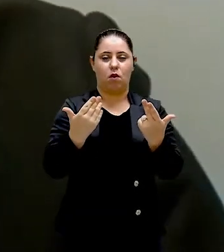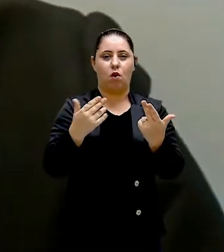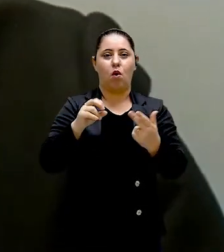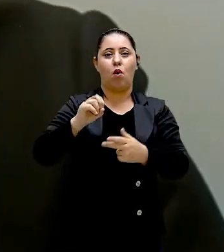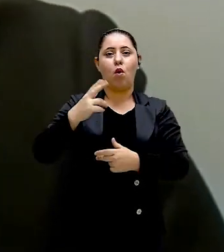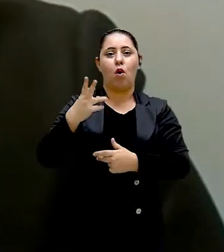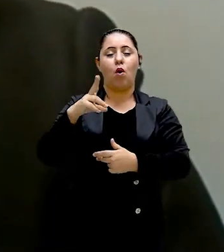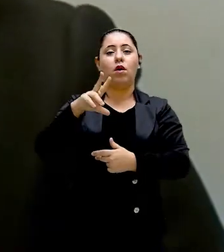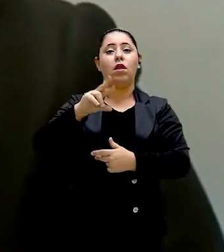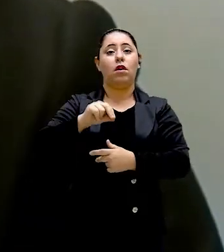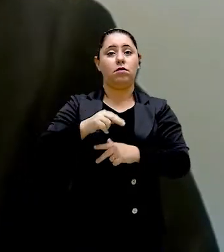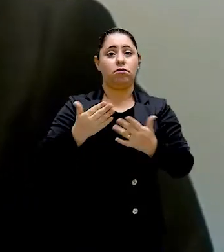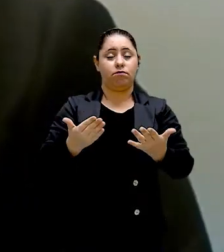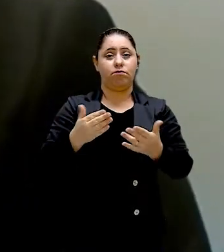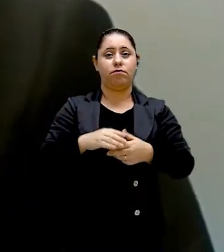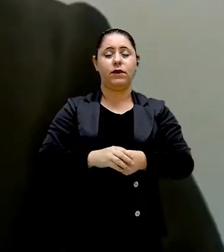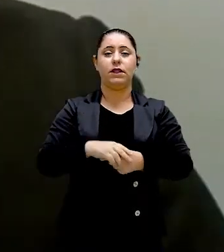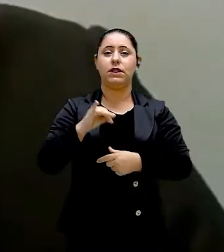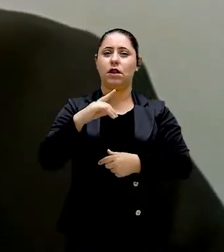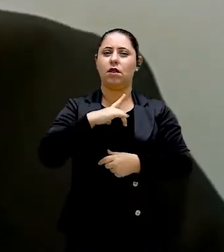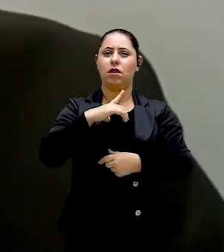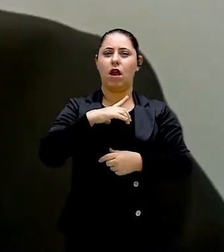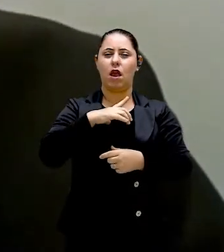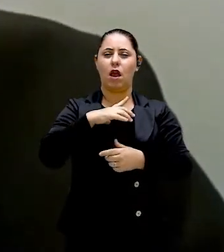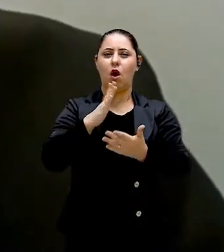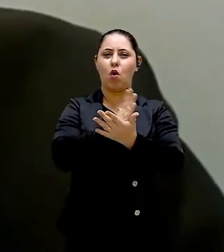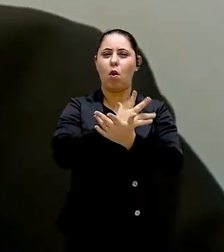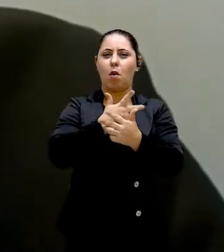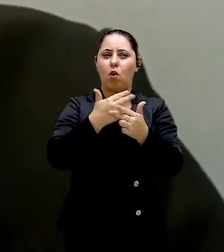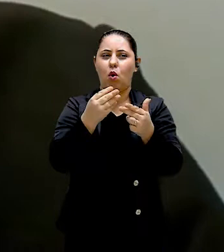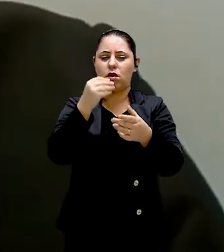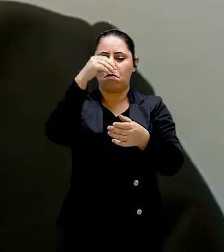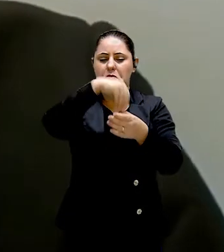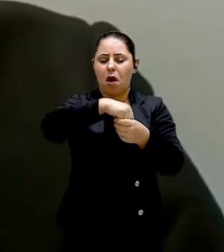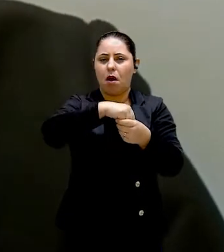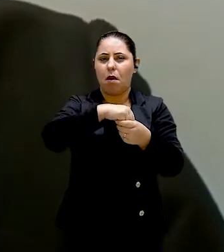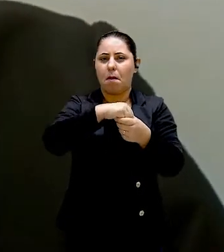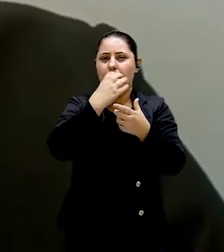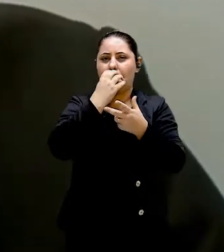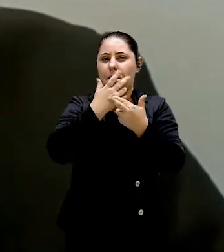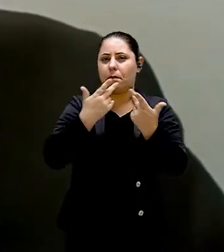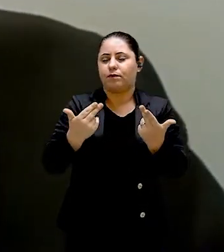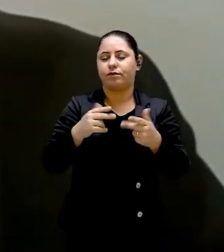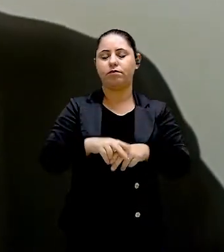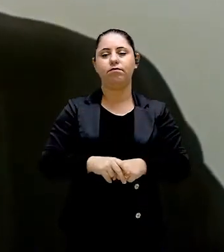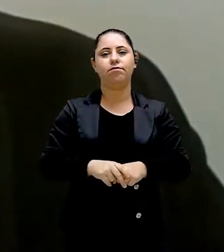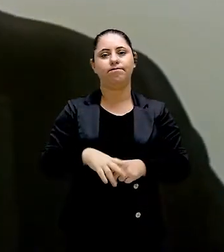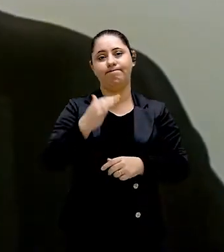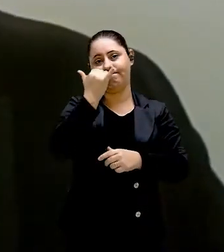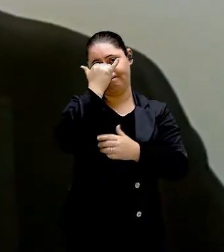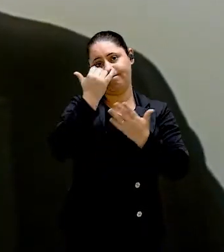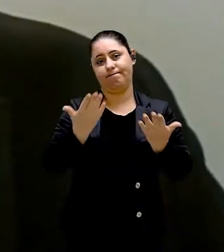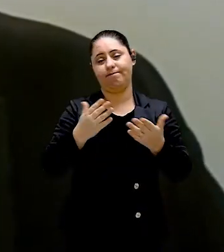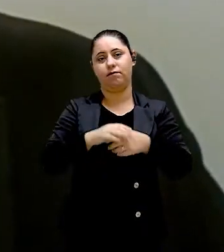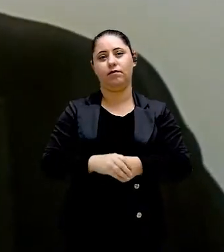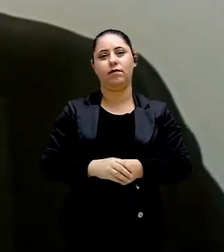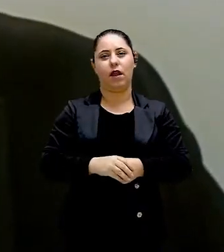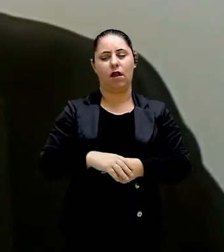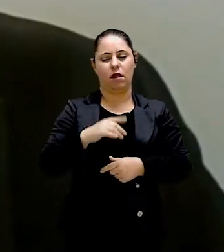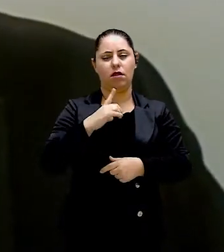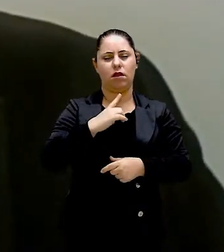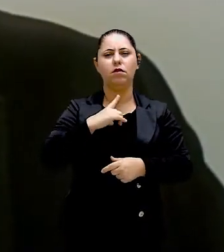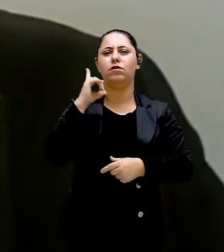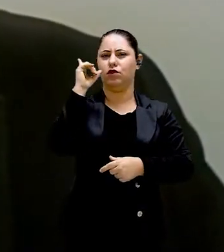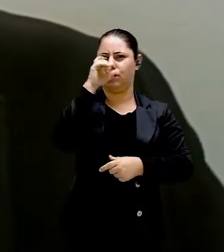ou se há elementos animais naqueles produtos. Infelizmente, há uma resistência muito